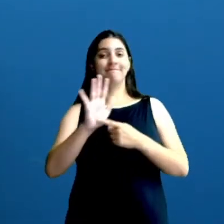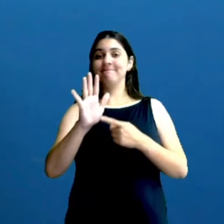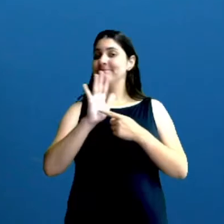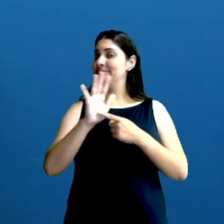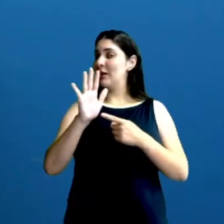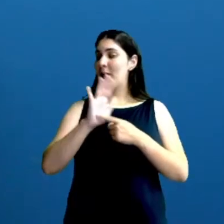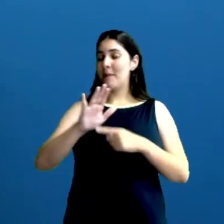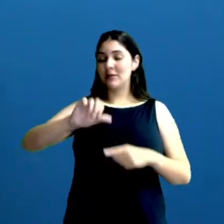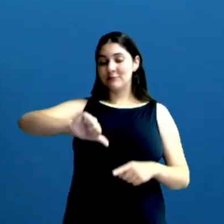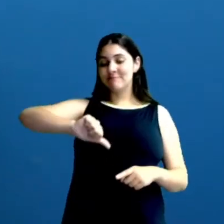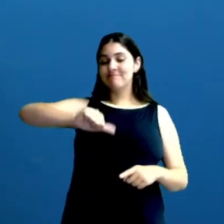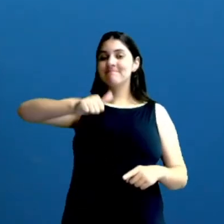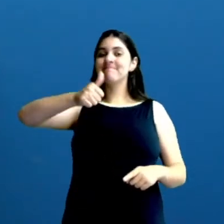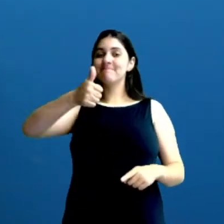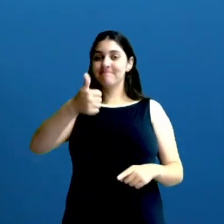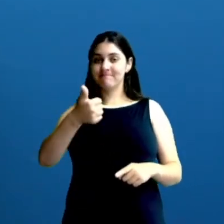resultados